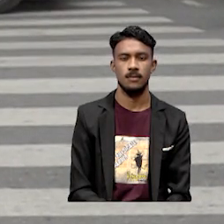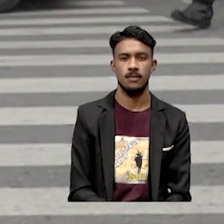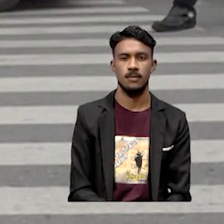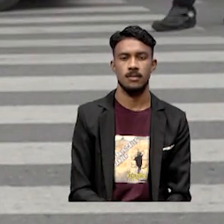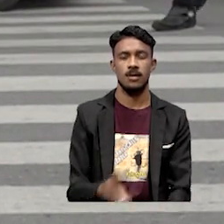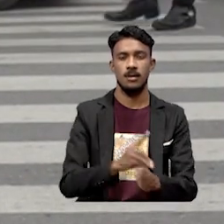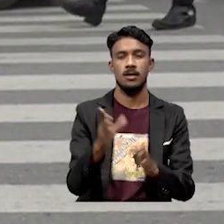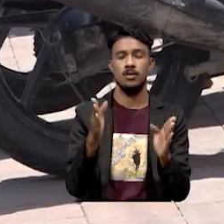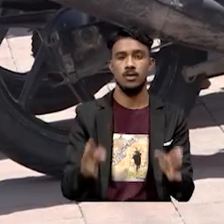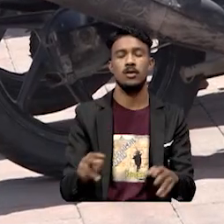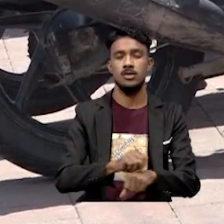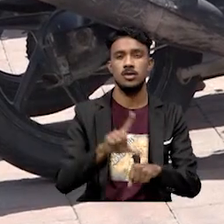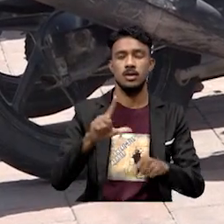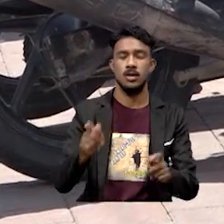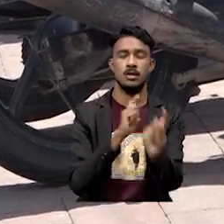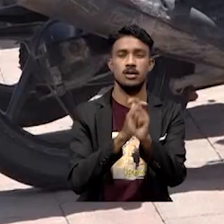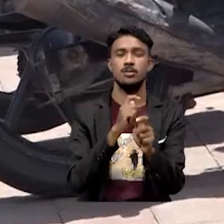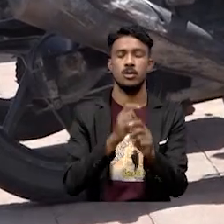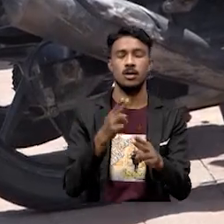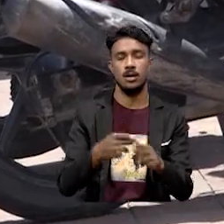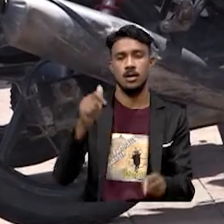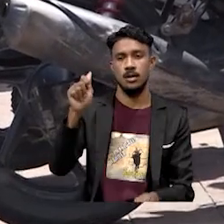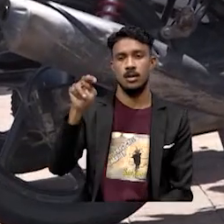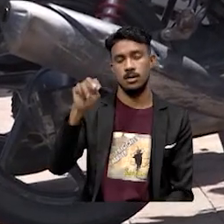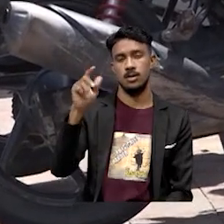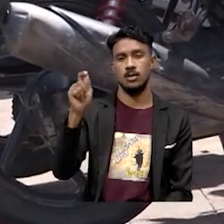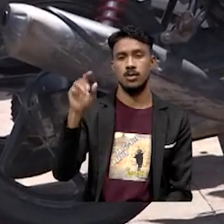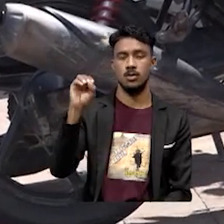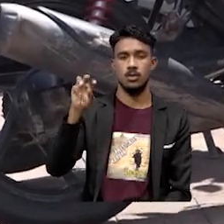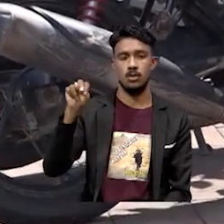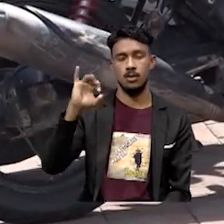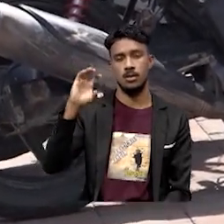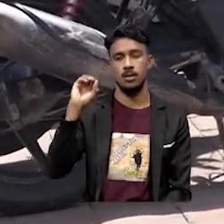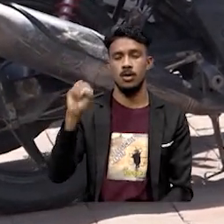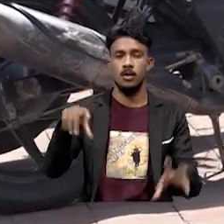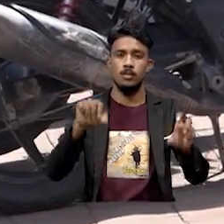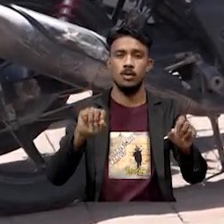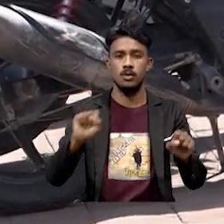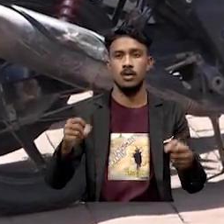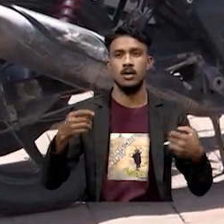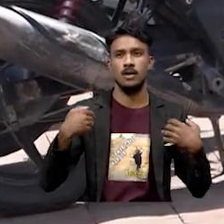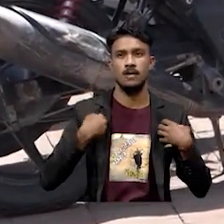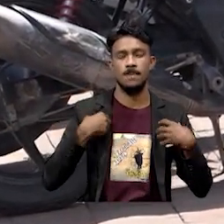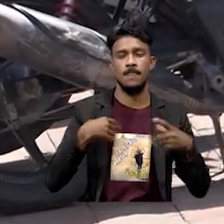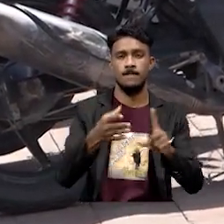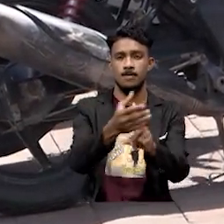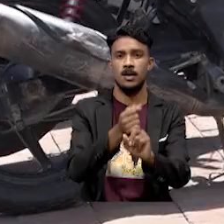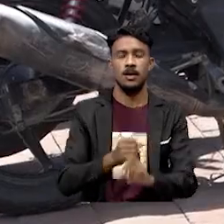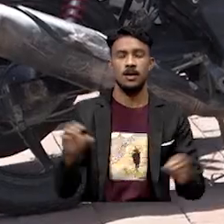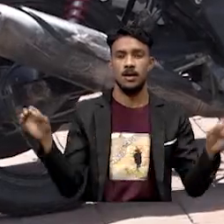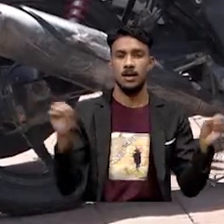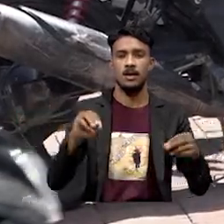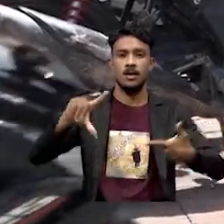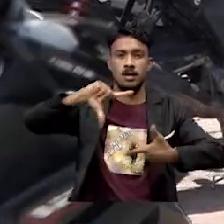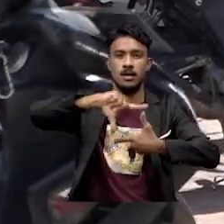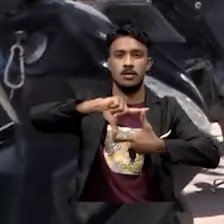Diretor Nacional Transporte Terrestre, Antônio da Costa Ateten, motorista envolve a infração, também da Laruma Balon Laia Carta